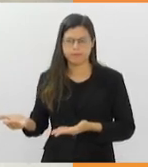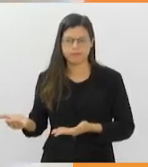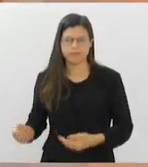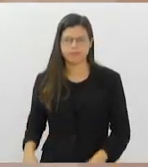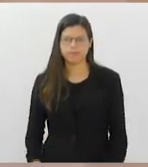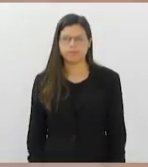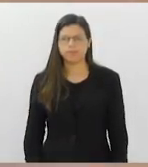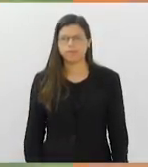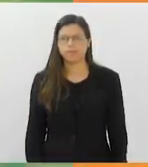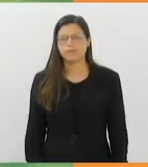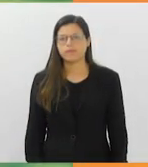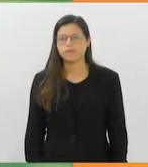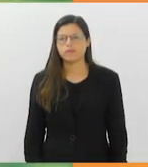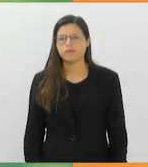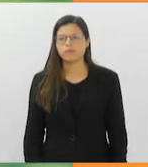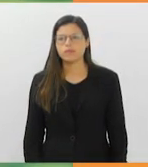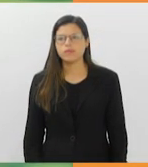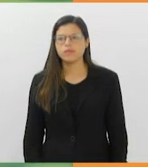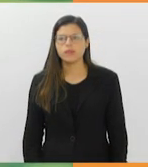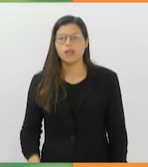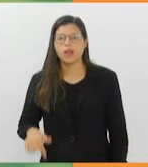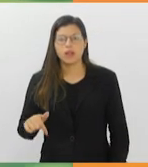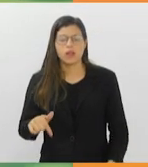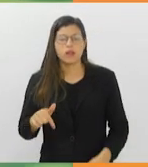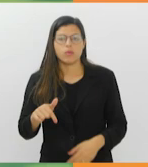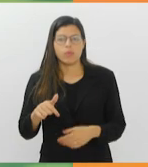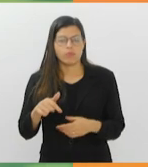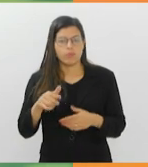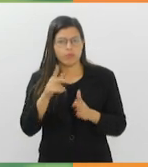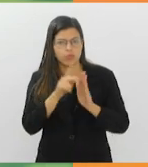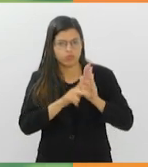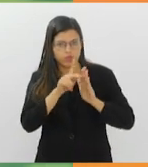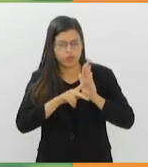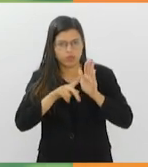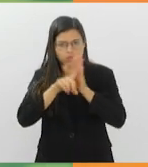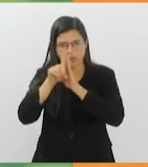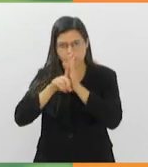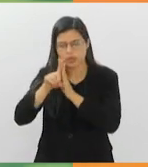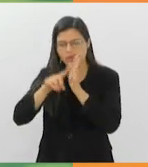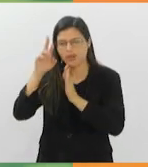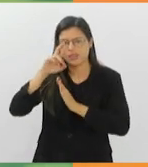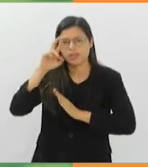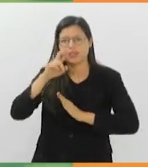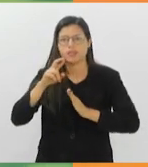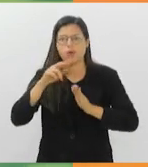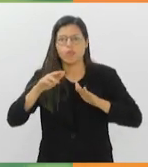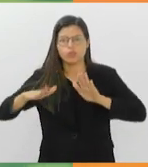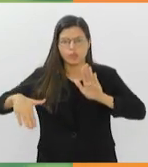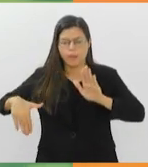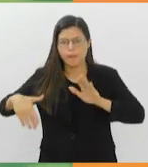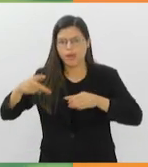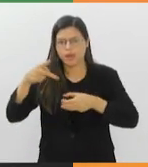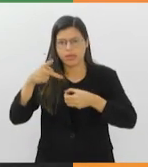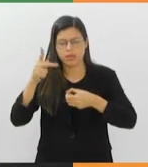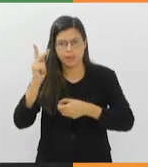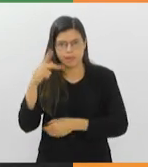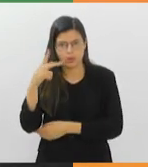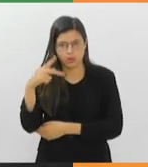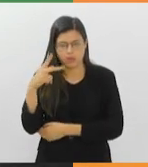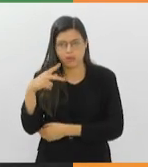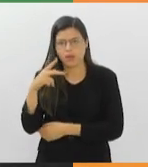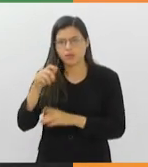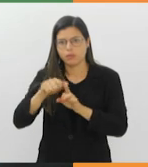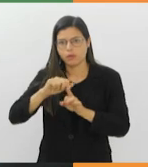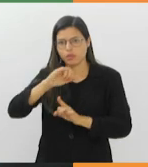2719-3144. Desde que assumiu a execução do projeto de monitoramento de praias da Petrobras na região dos Lagos, em junho, o